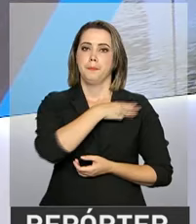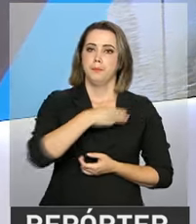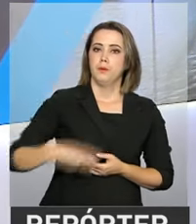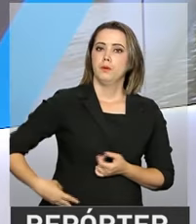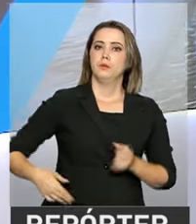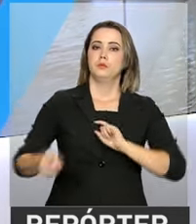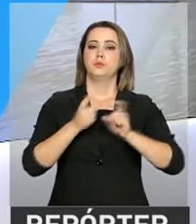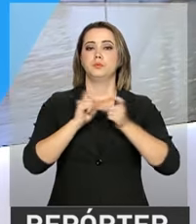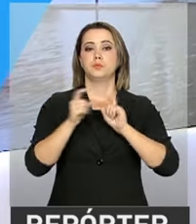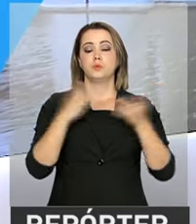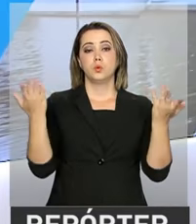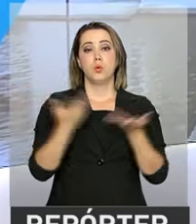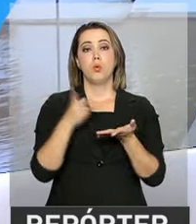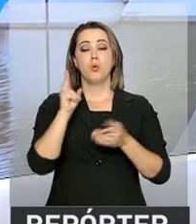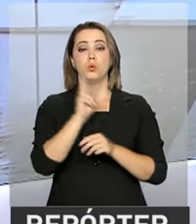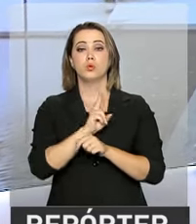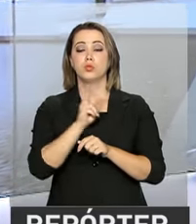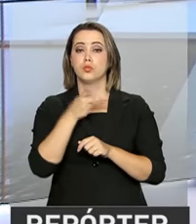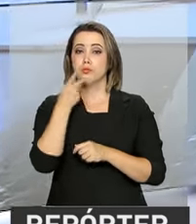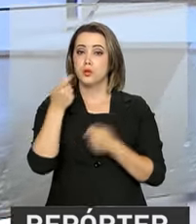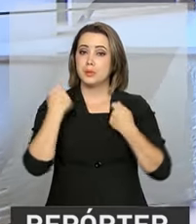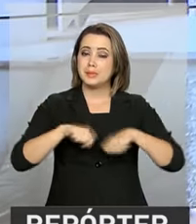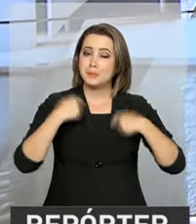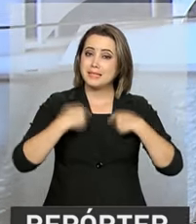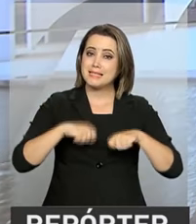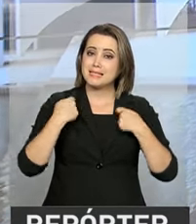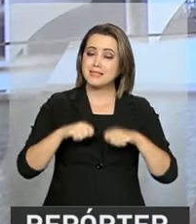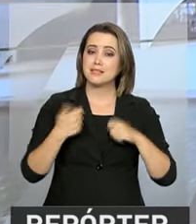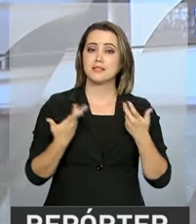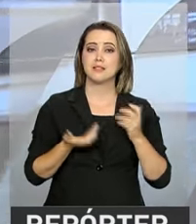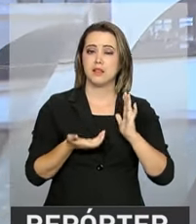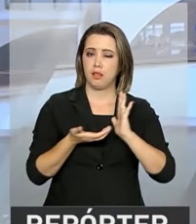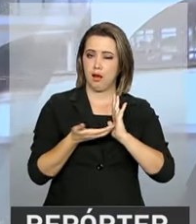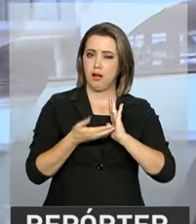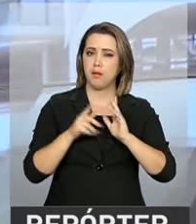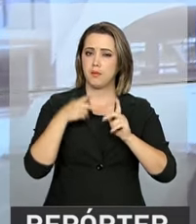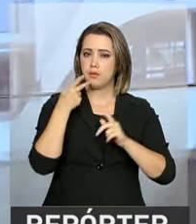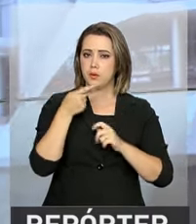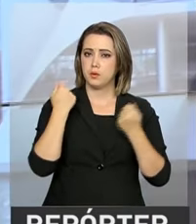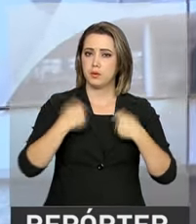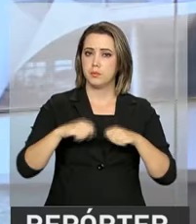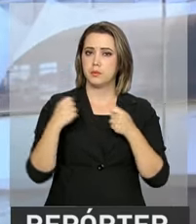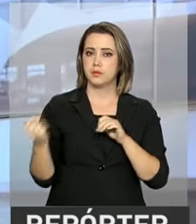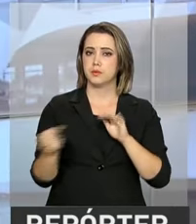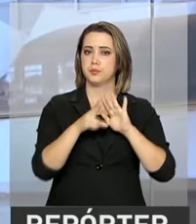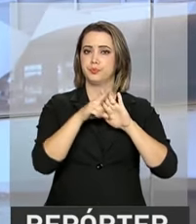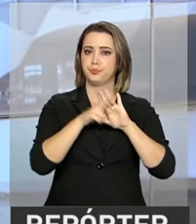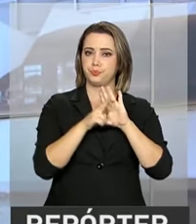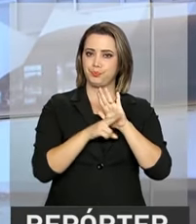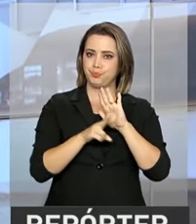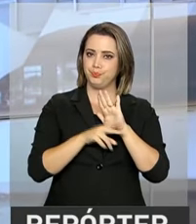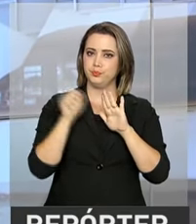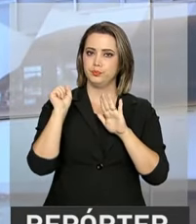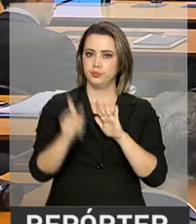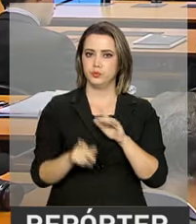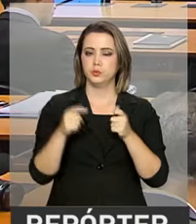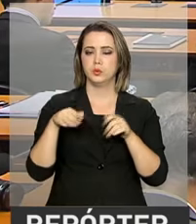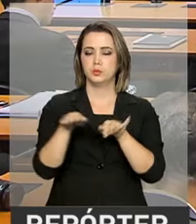Meirelles, defendeu hoje na Câmara dos Deputados a necessidade da reforma da Previdência para o equilíbrio das contas